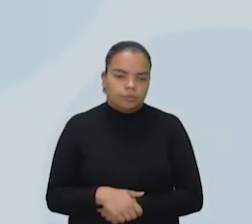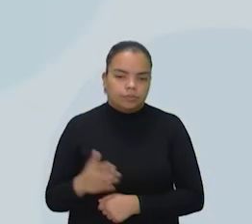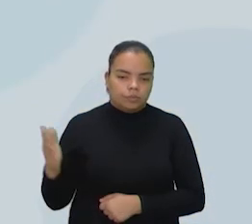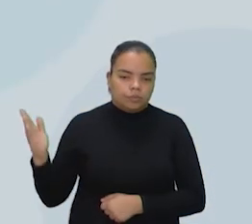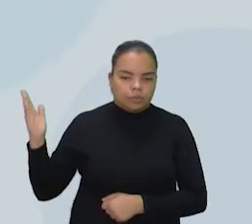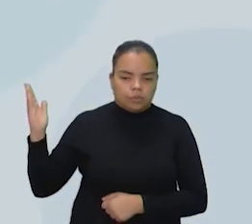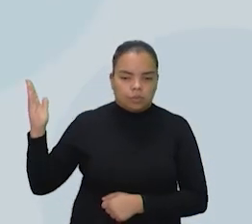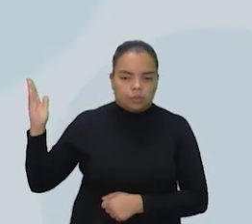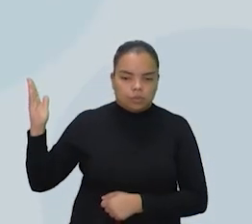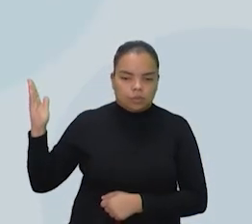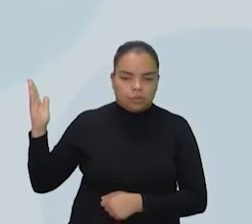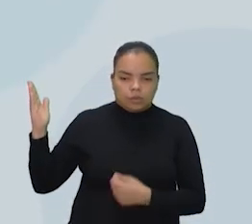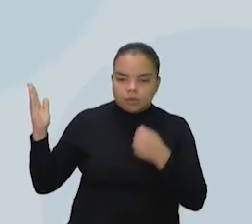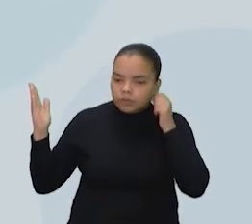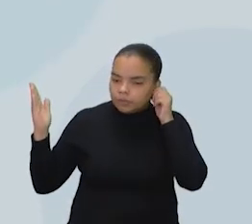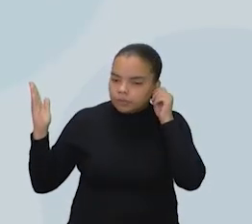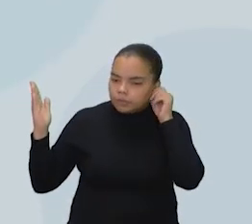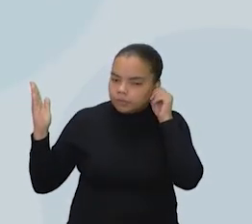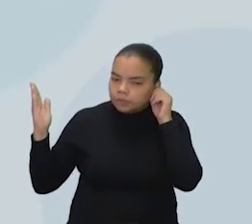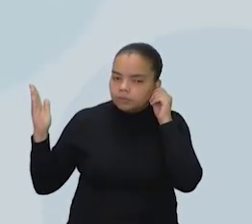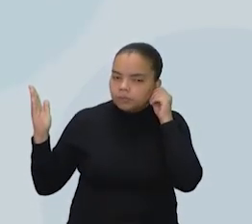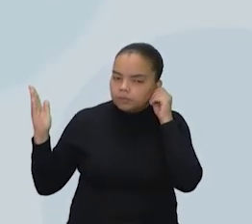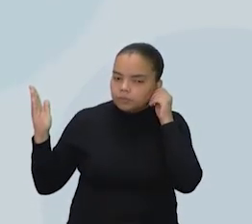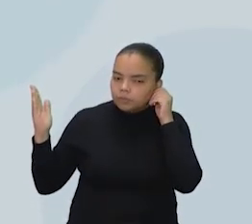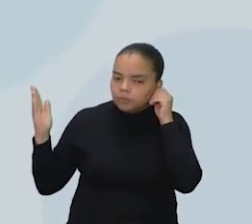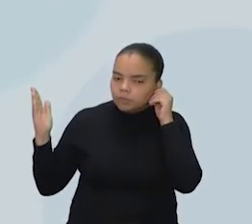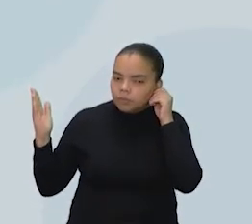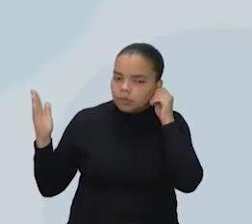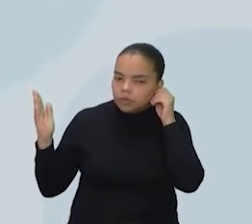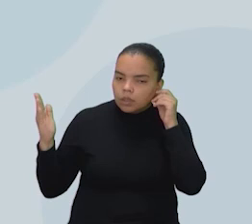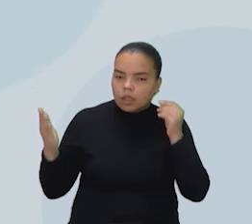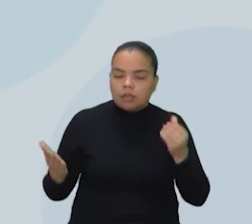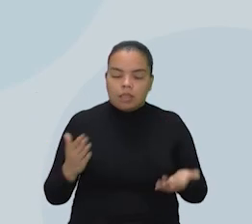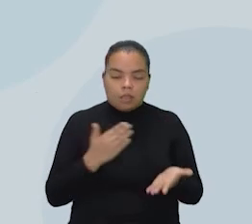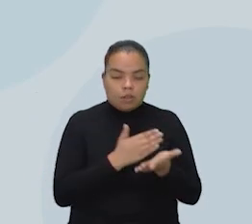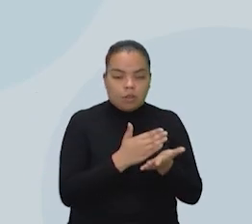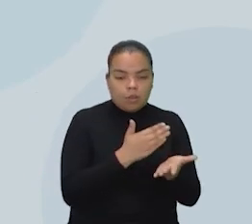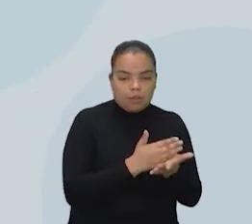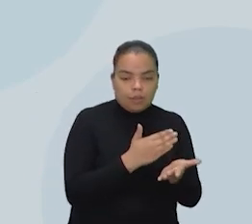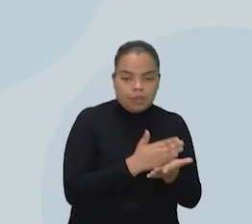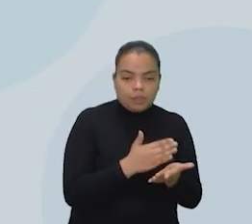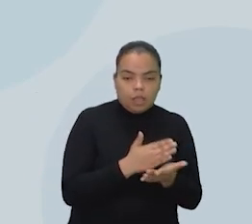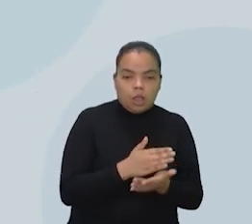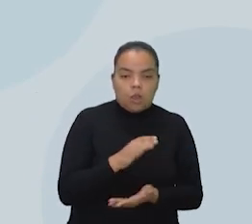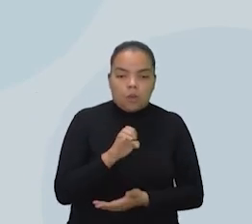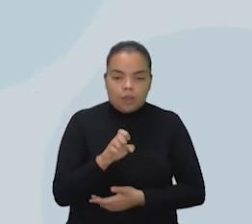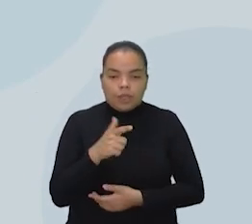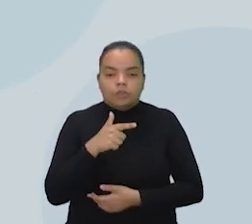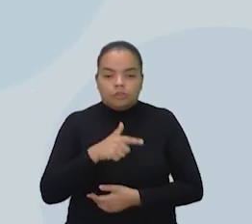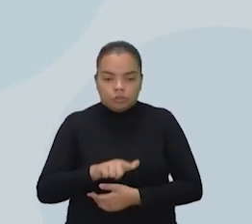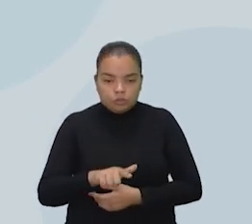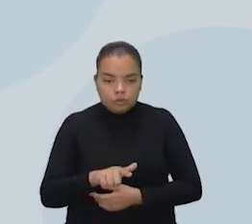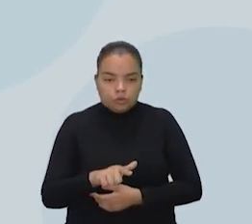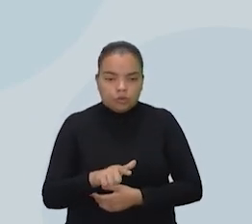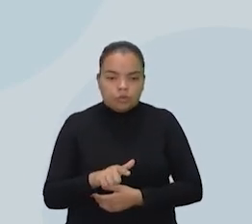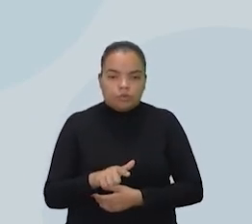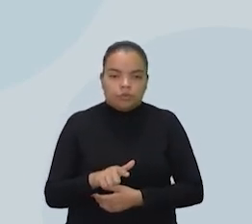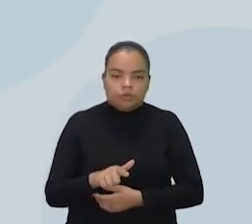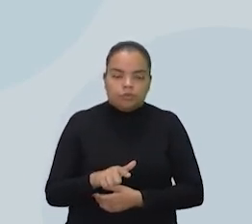Inicial é a medida inicial de diferença de temperatura entre esses dois corpos. O E, novamente, é este número de